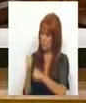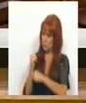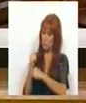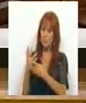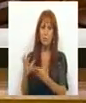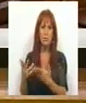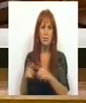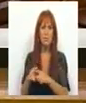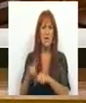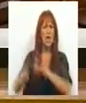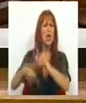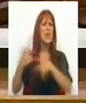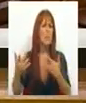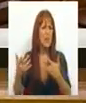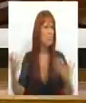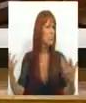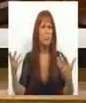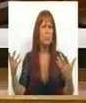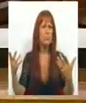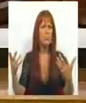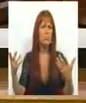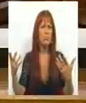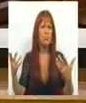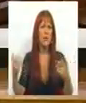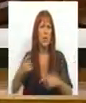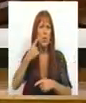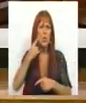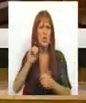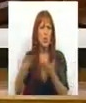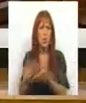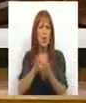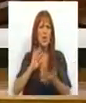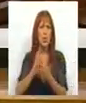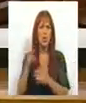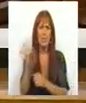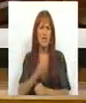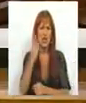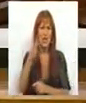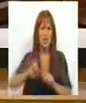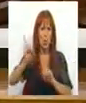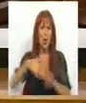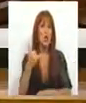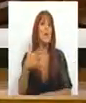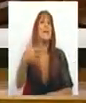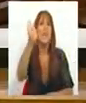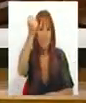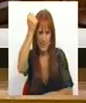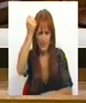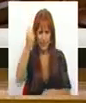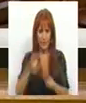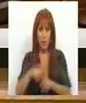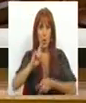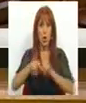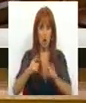anterior, depois de conhecidos os dados do último trimestre de 2015